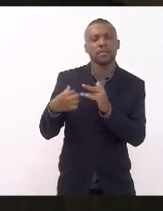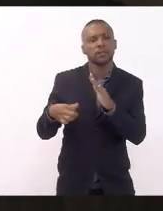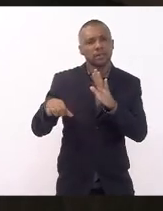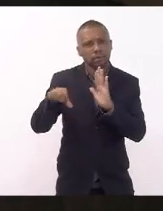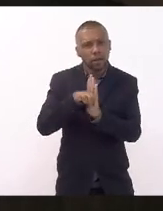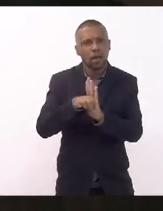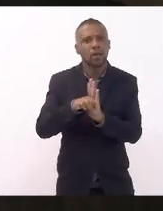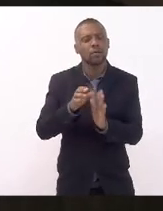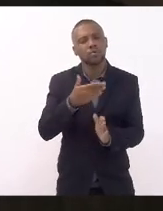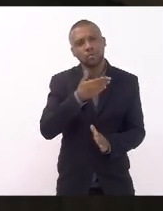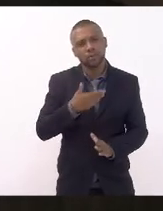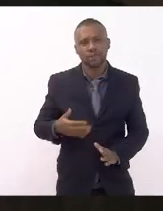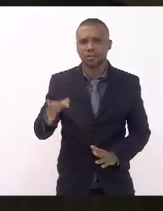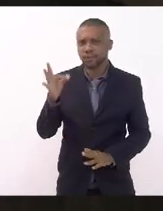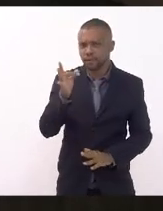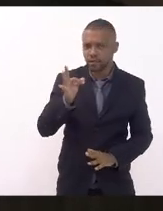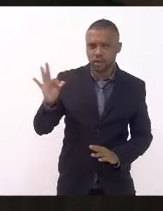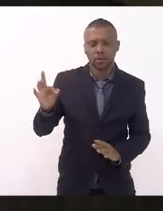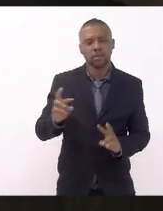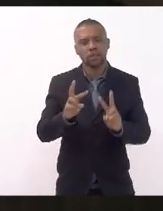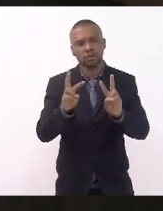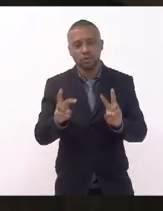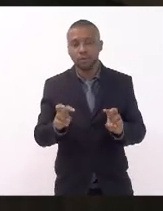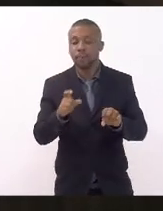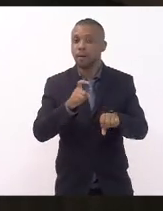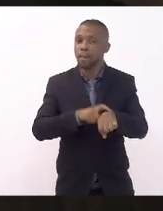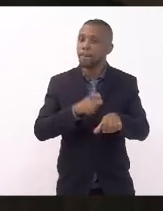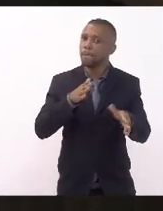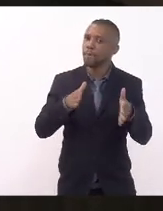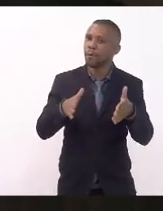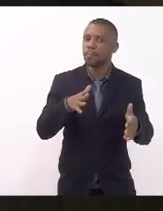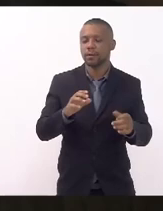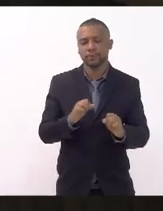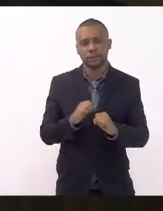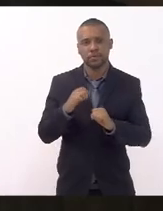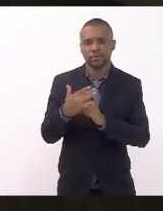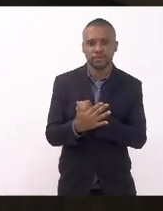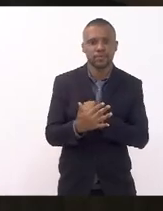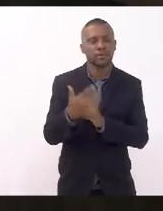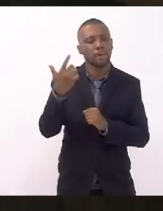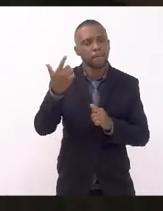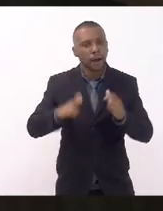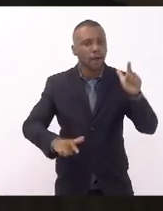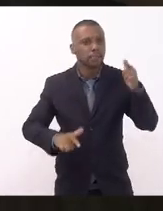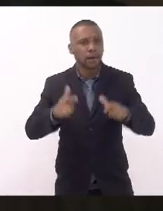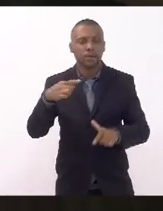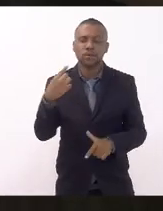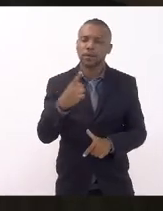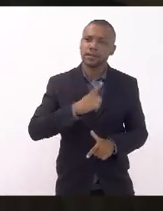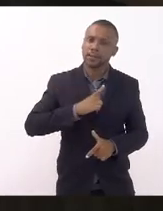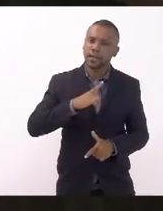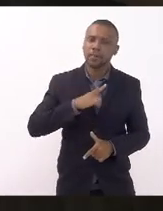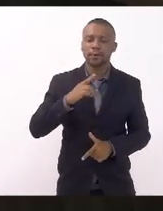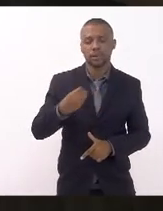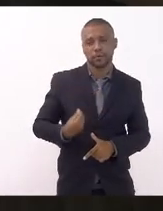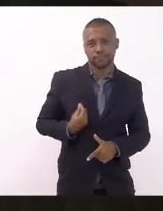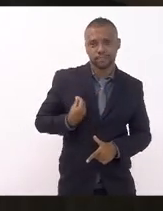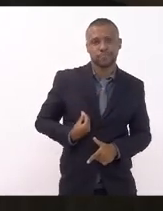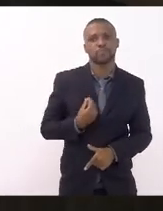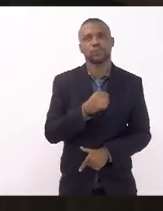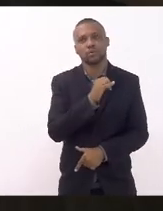por parte do governo federal em relação à Covid-19. E mais, cada vez mais nós temos tido, no Rio de